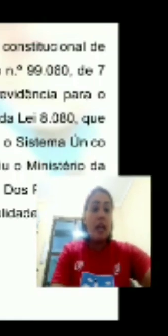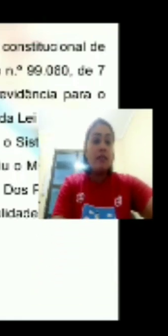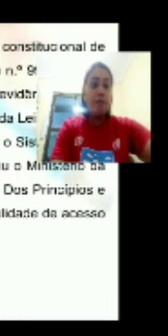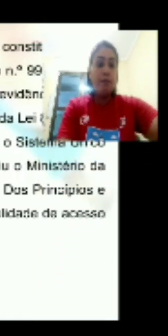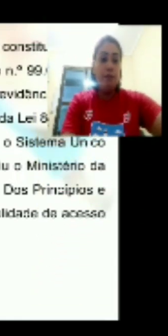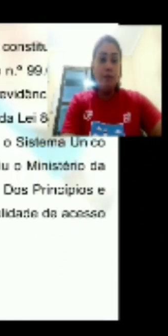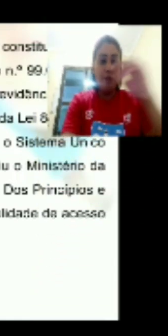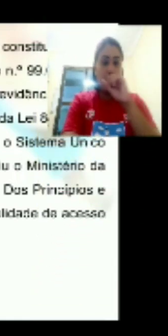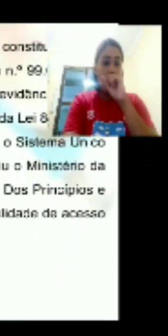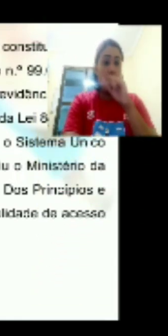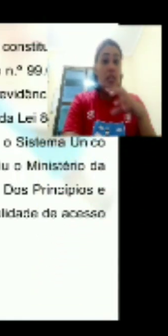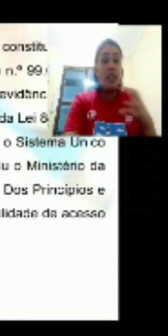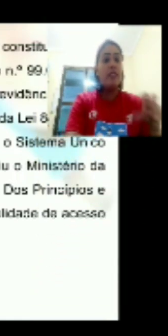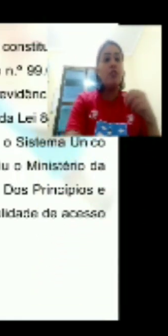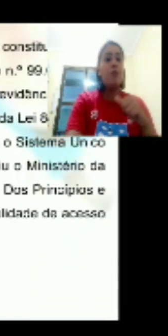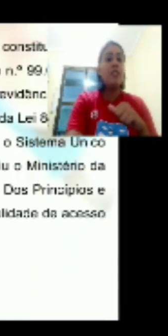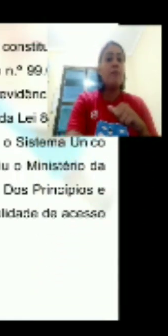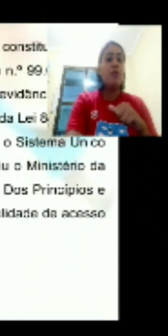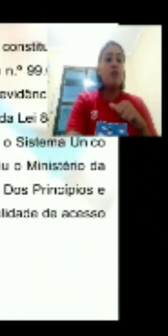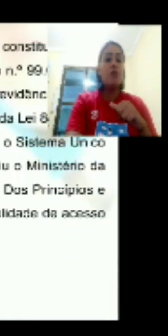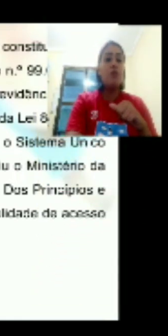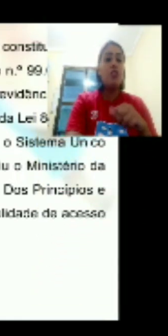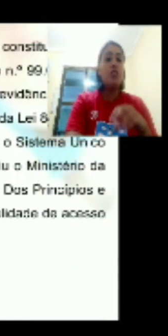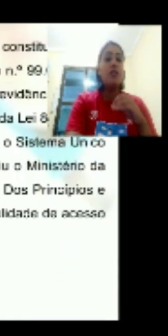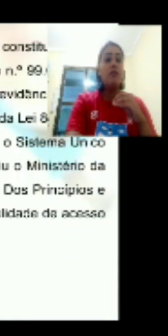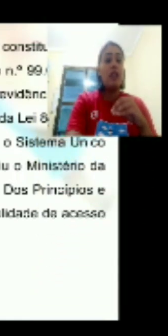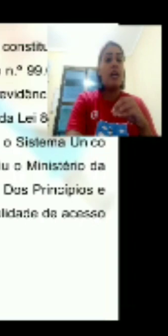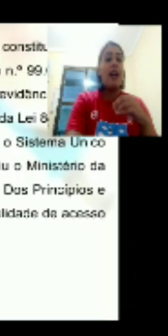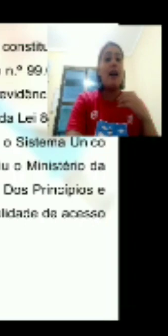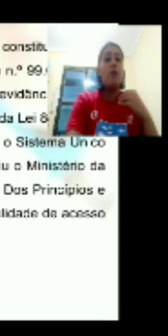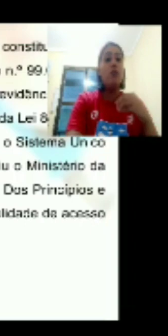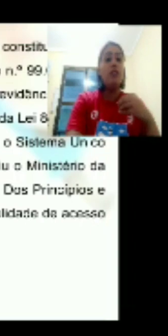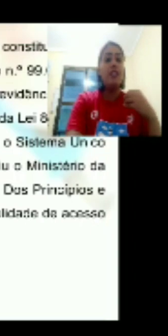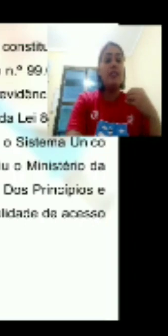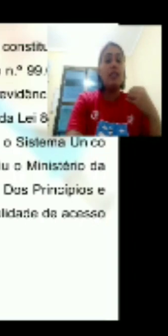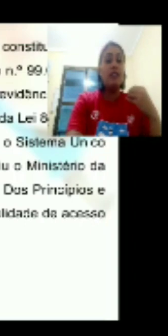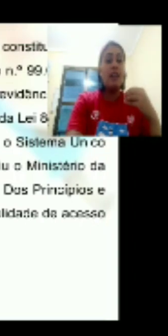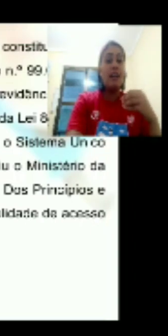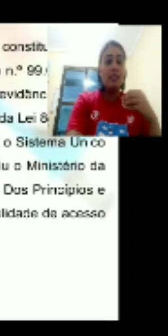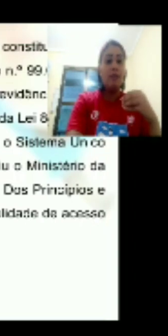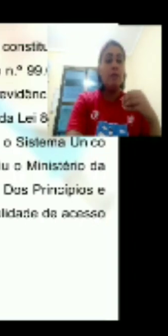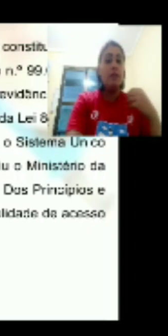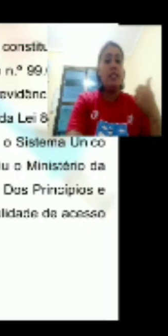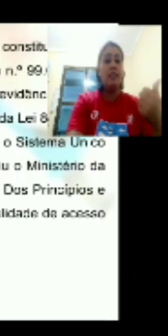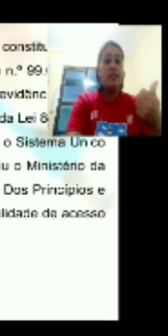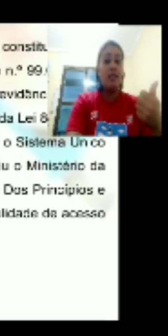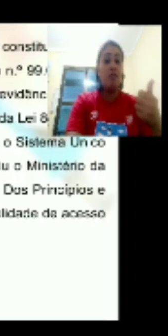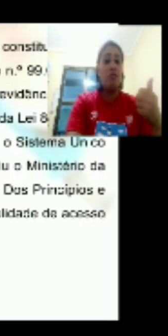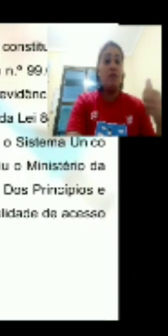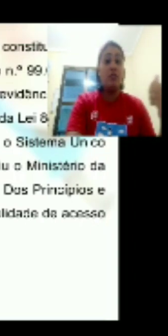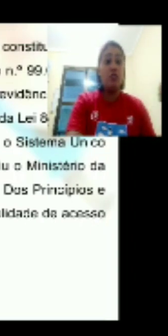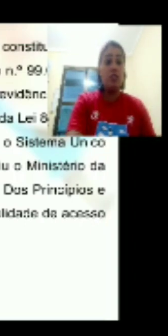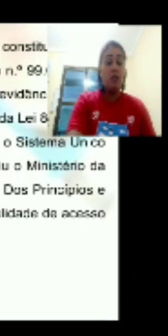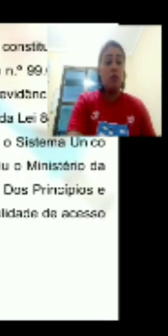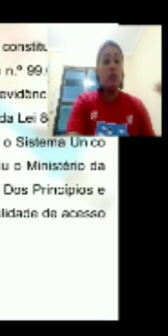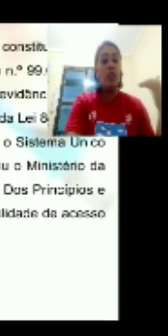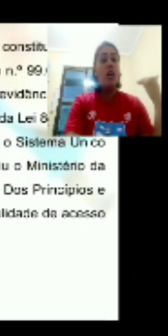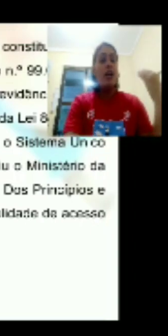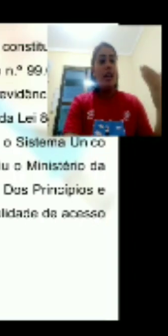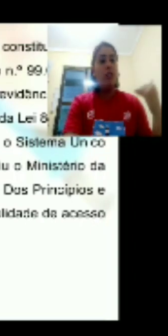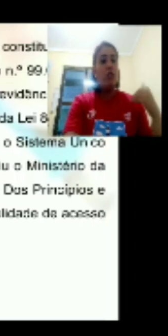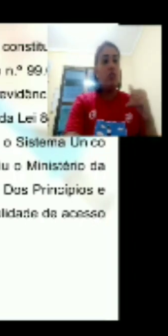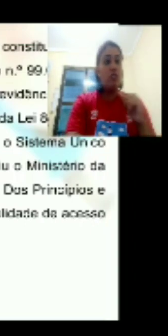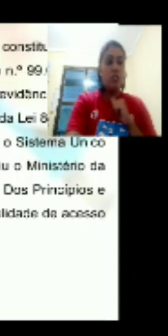Onde entre os princípios do SUS tem a universalidade de acesso aos serviços de